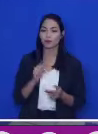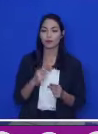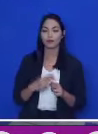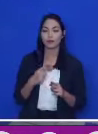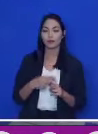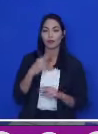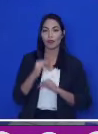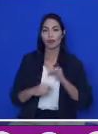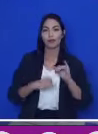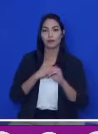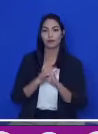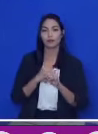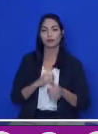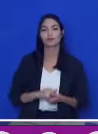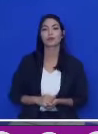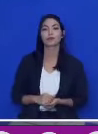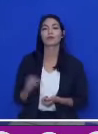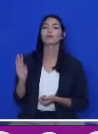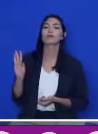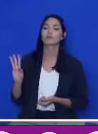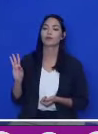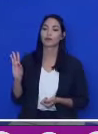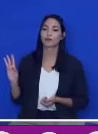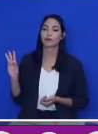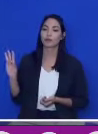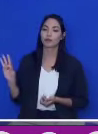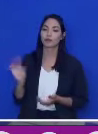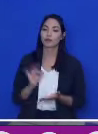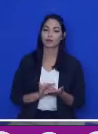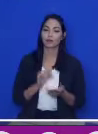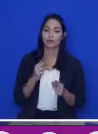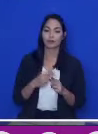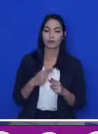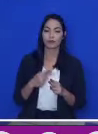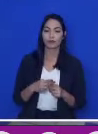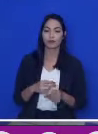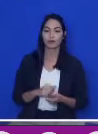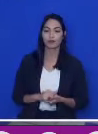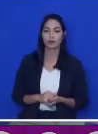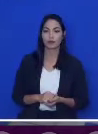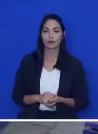da Caixa na internet. É só acessar loterias.caixa.gov.br.